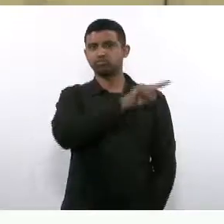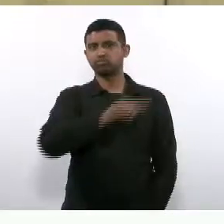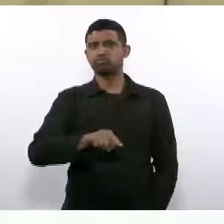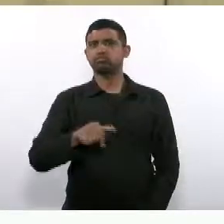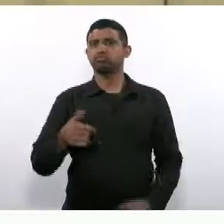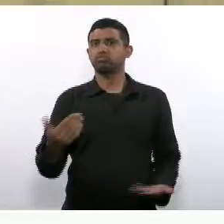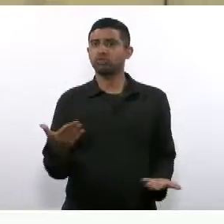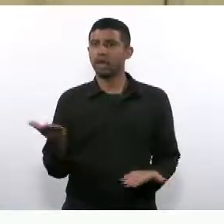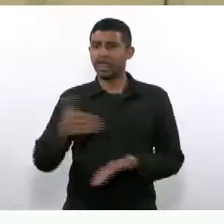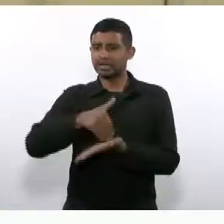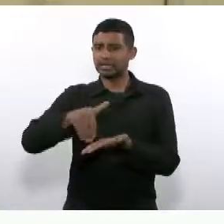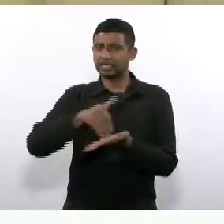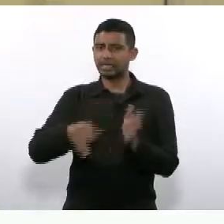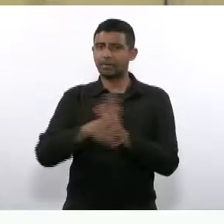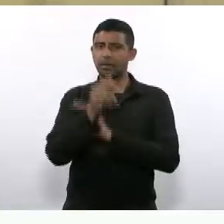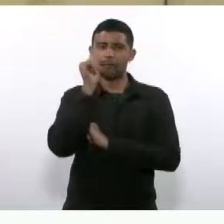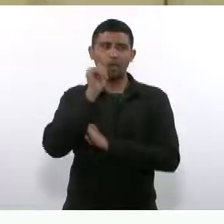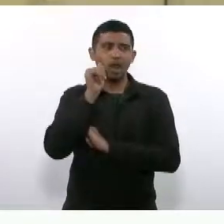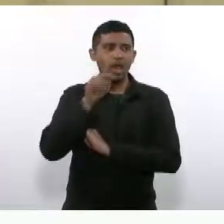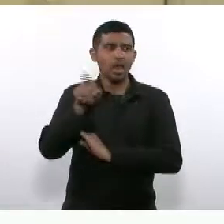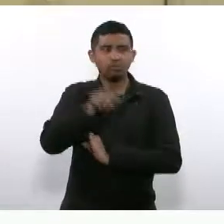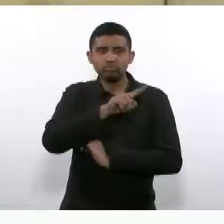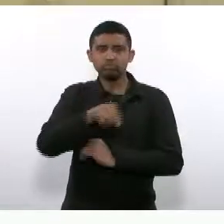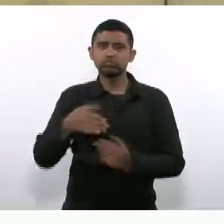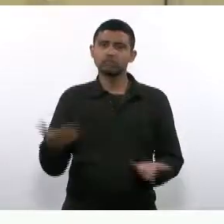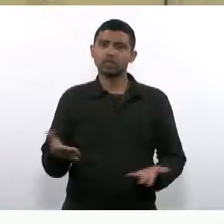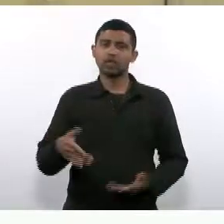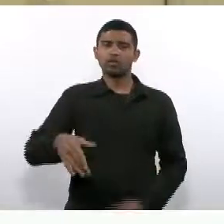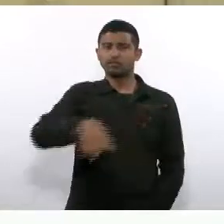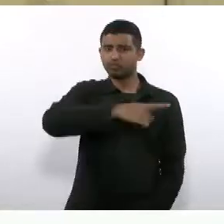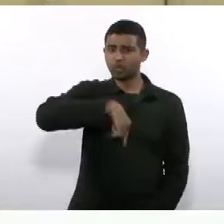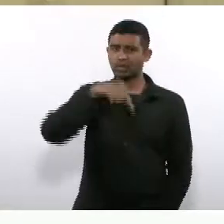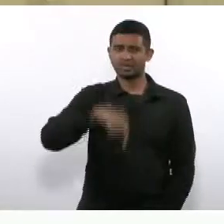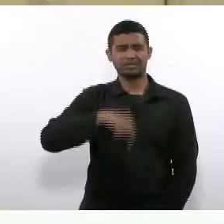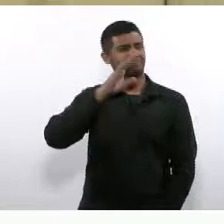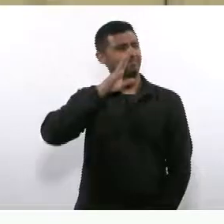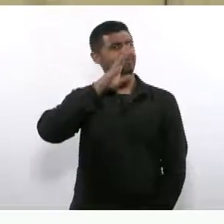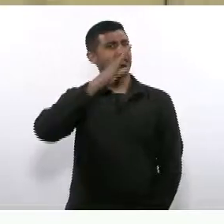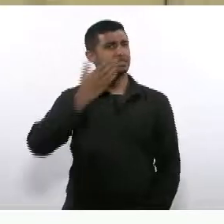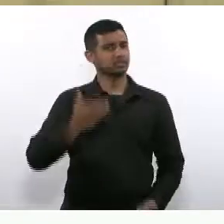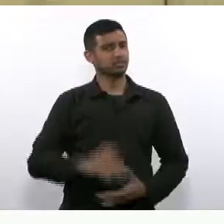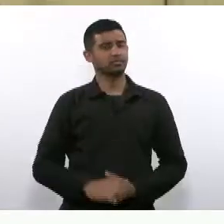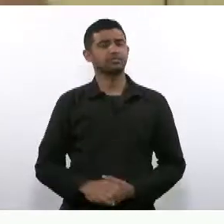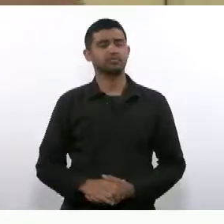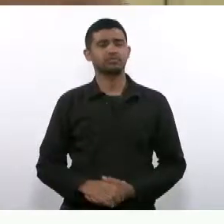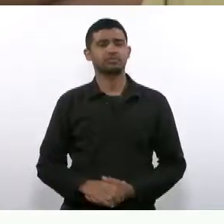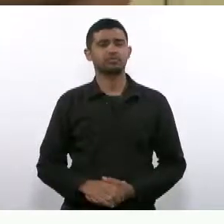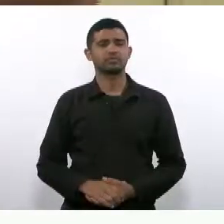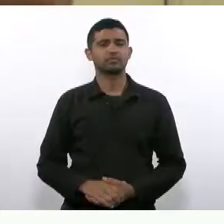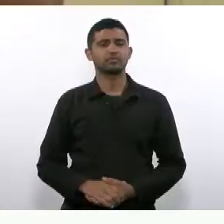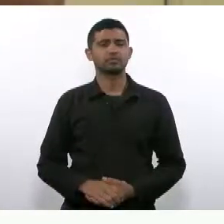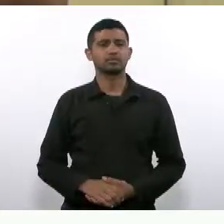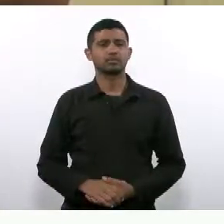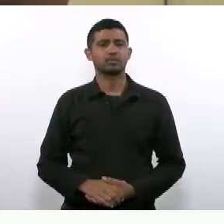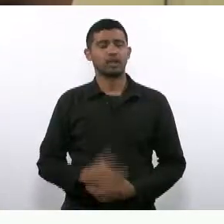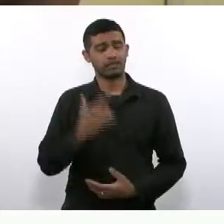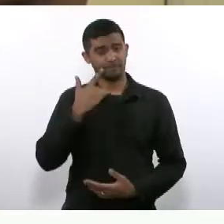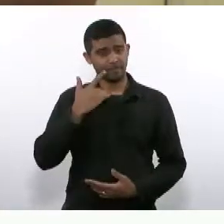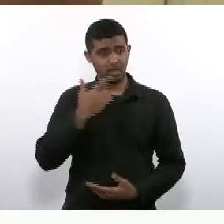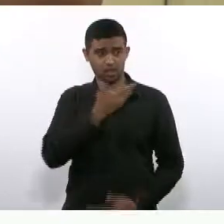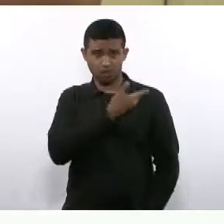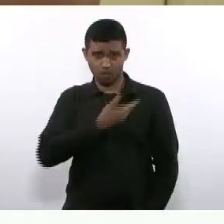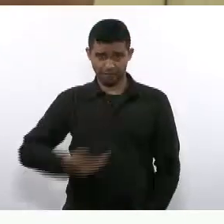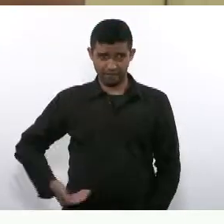a Secretaria de Mulheres. Então, para nós, é fundamental. Nós também não conseguimos, no governo